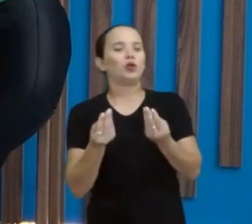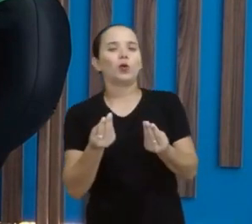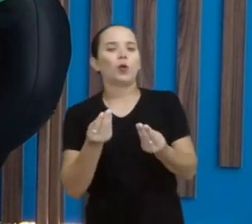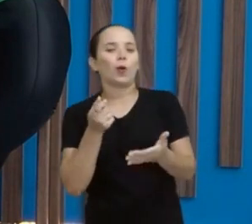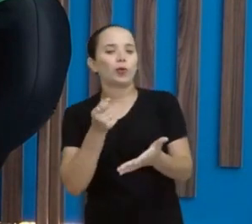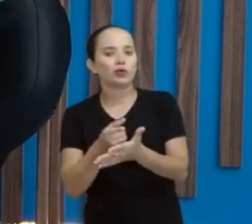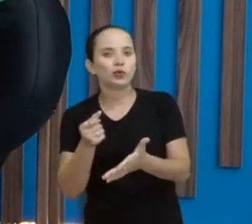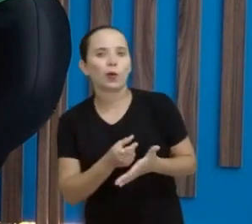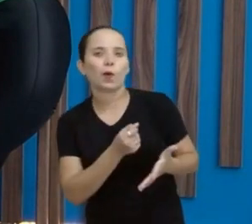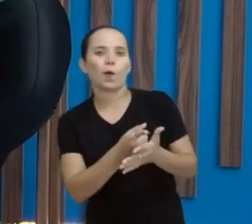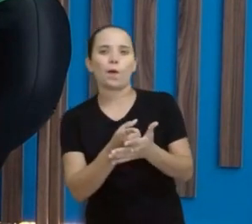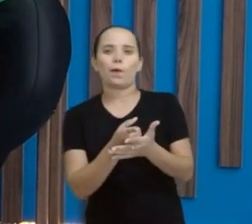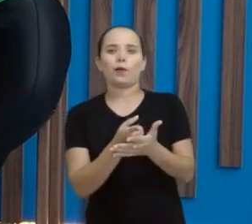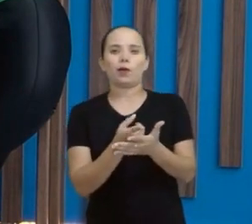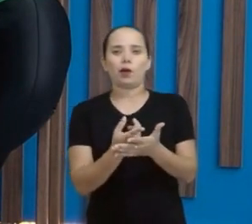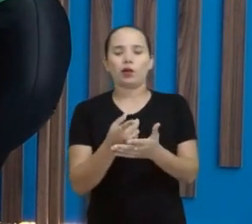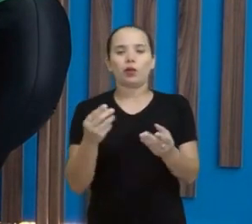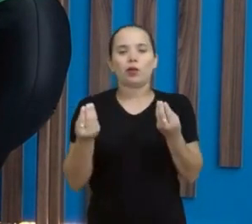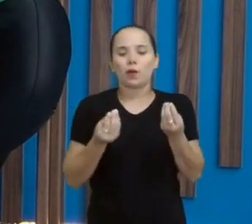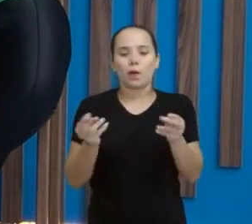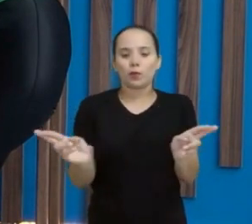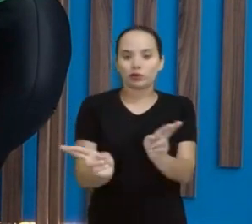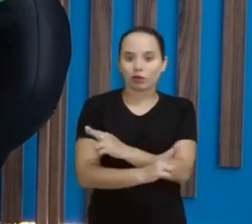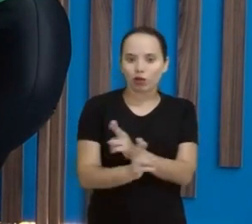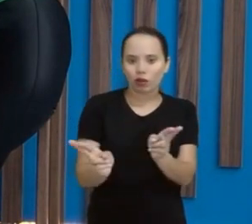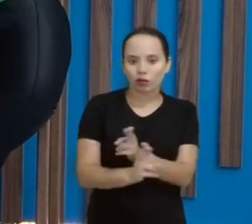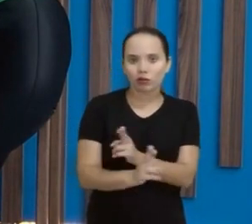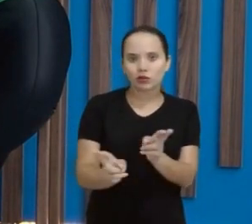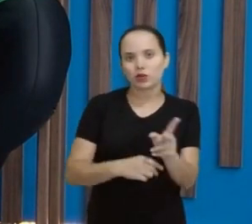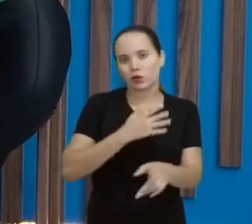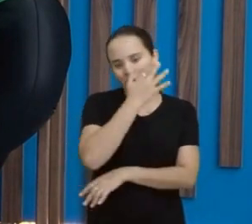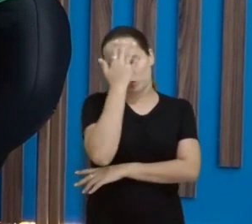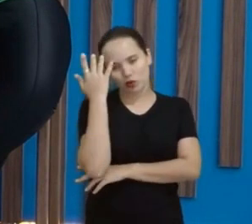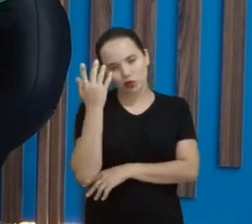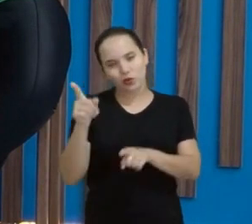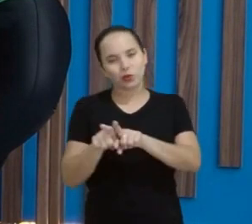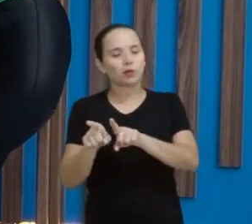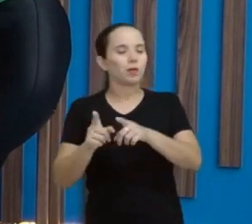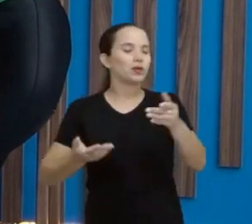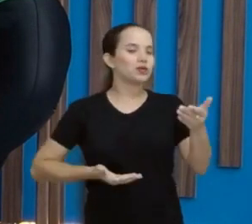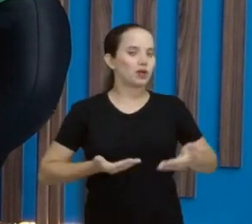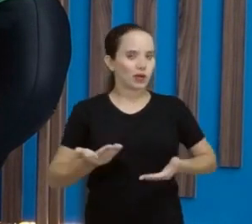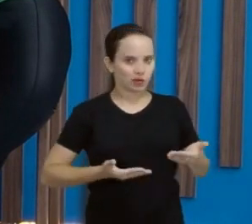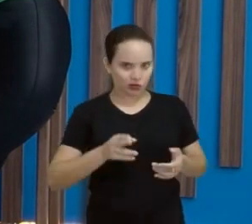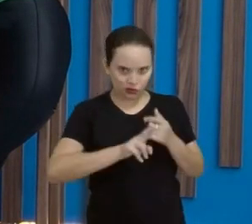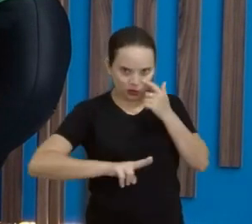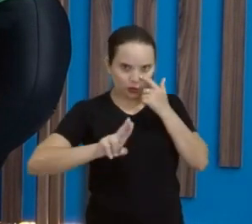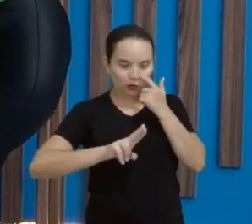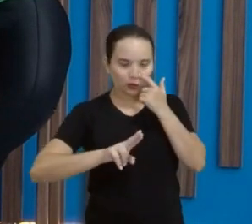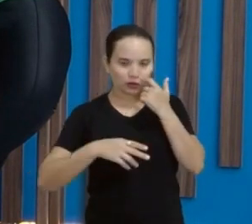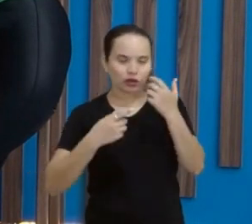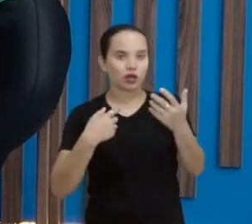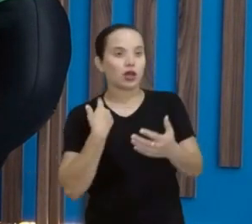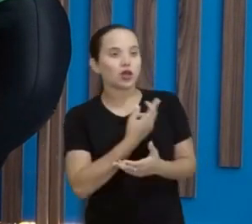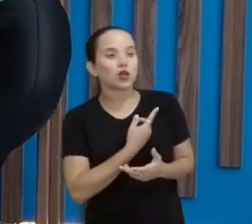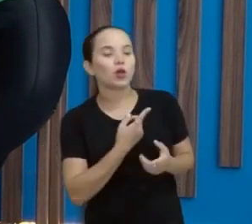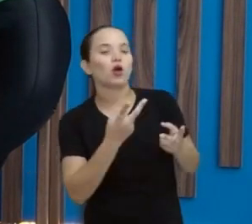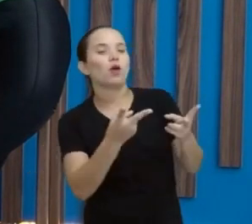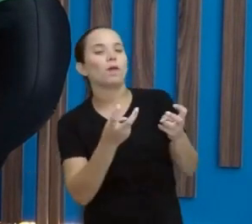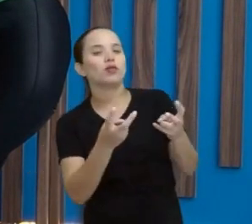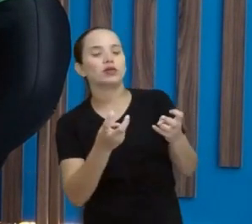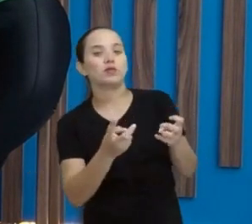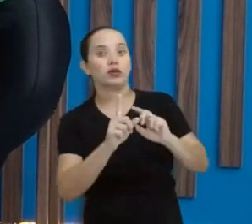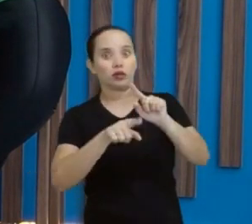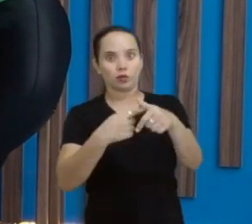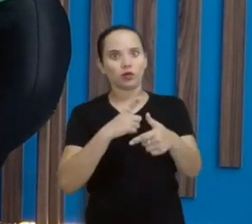como a gente se relaciona com as pessoas e com os serviços, né? E a gente percebe, e daqui a pouco a gente vai bater um pouco essa bola,